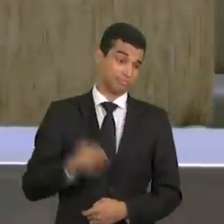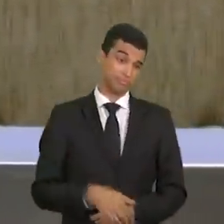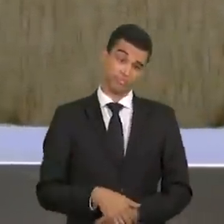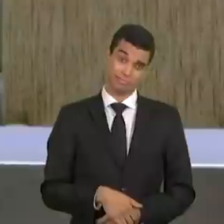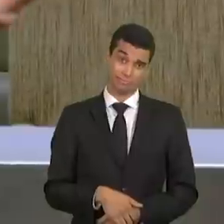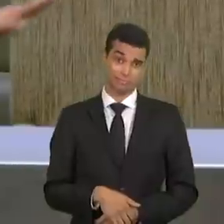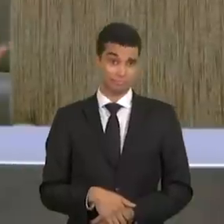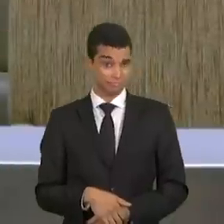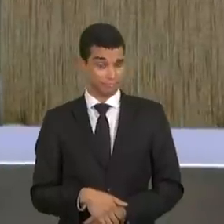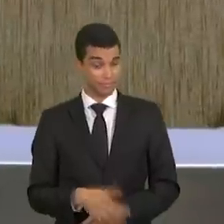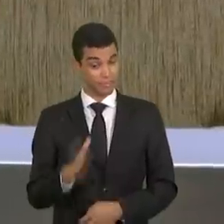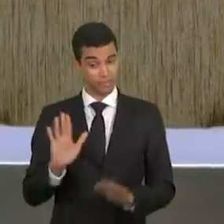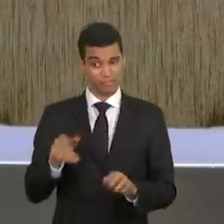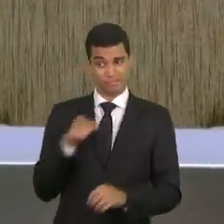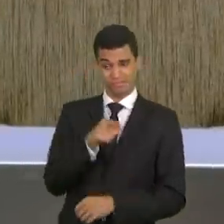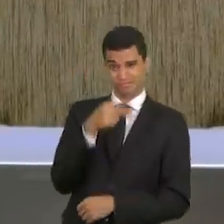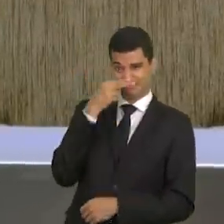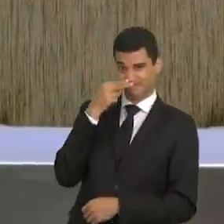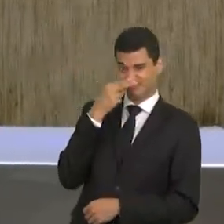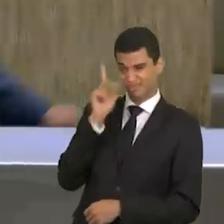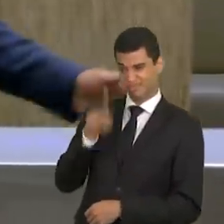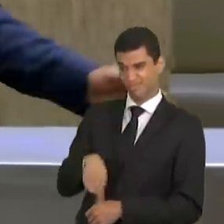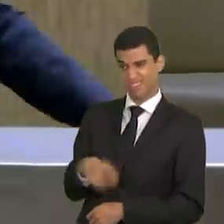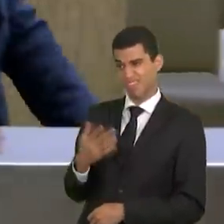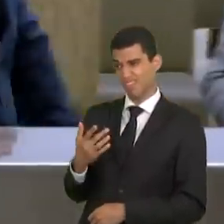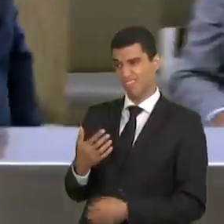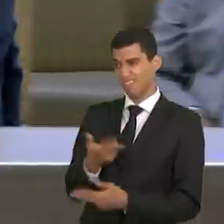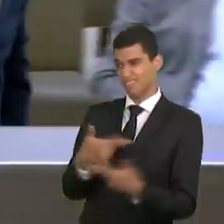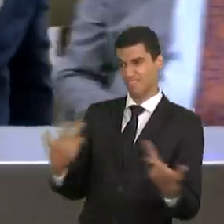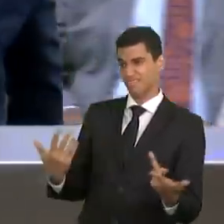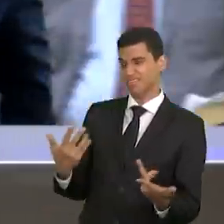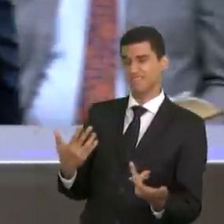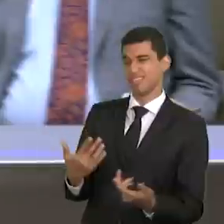Esse negócio de crente, isso é coisa do passado.